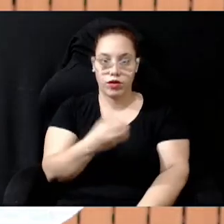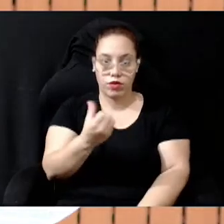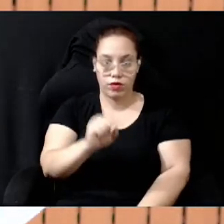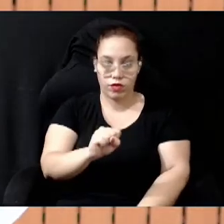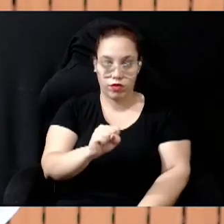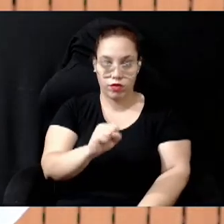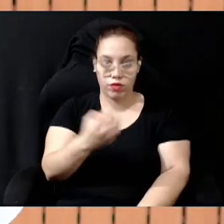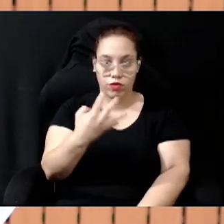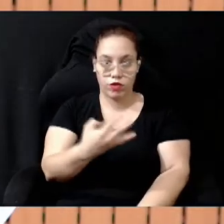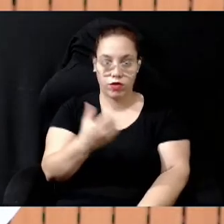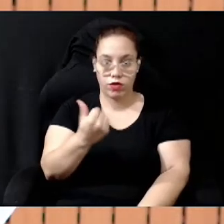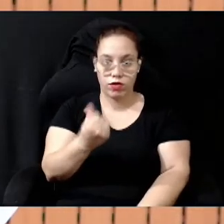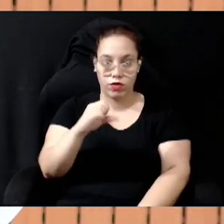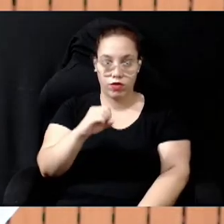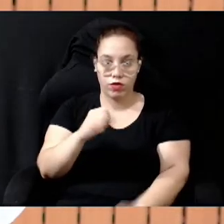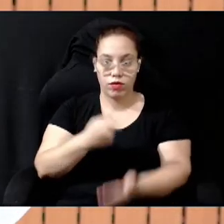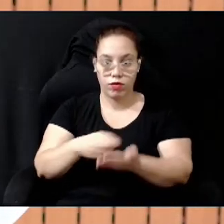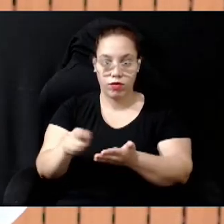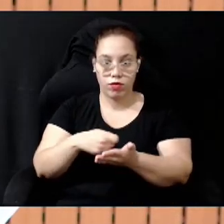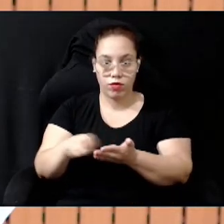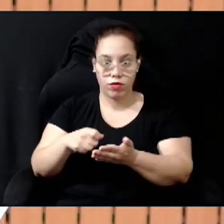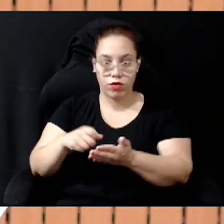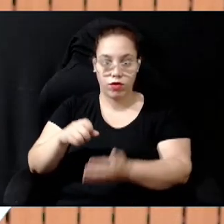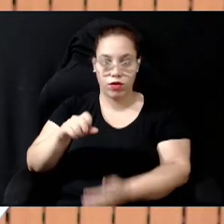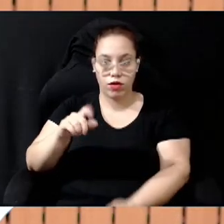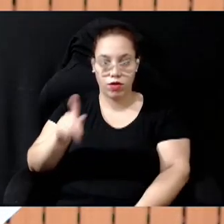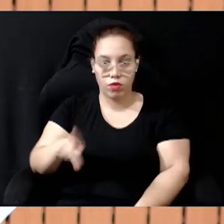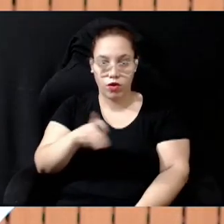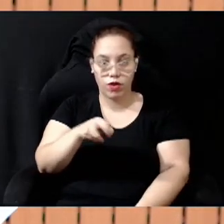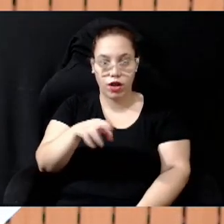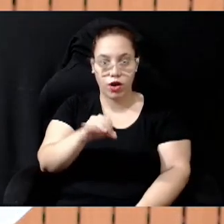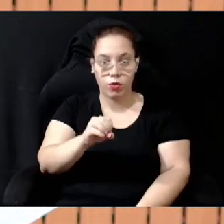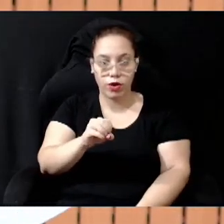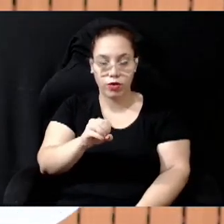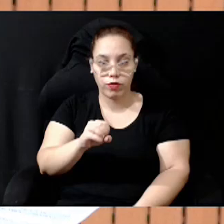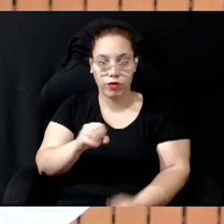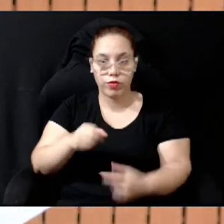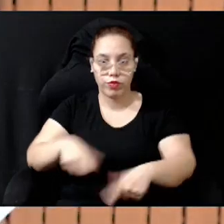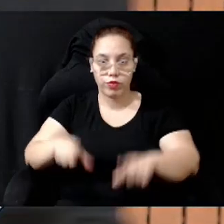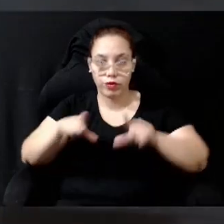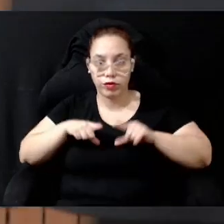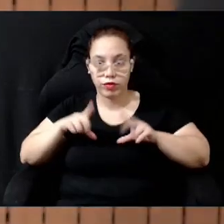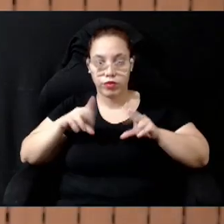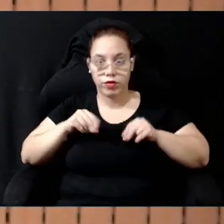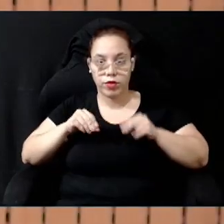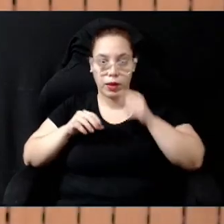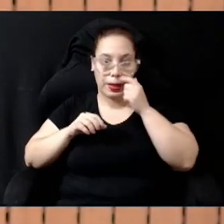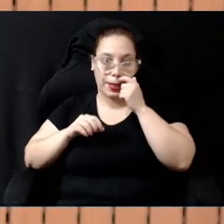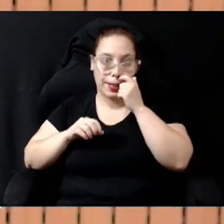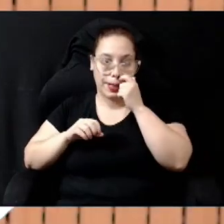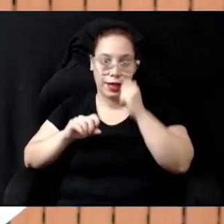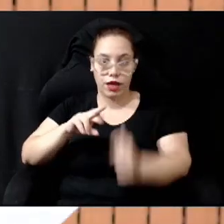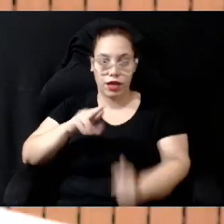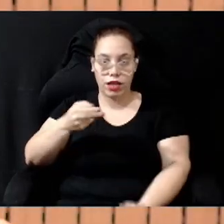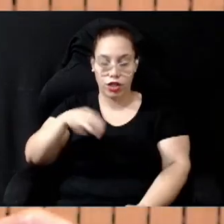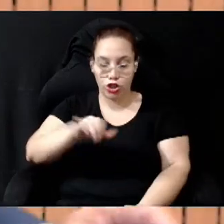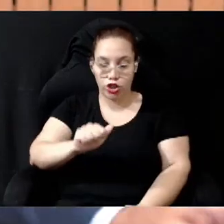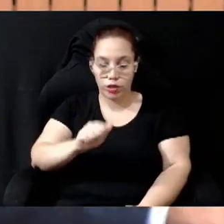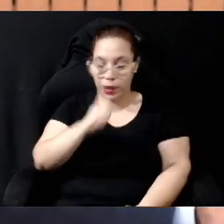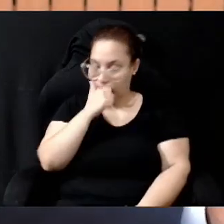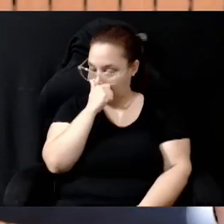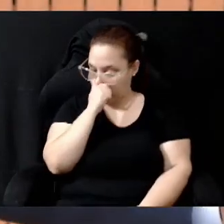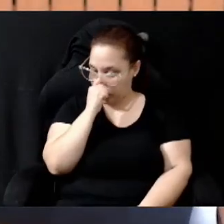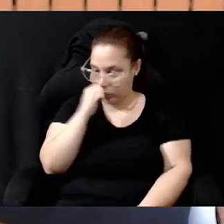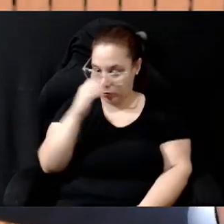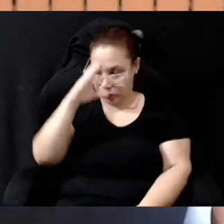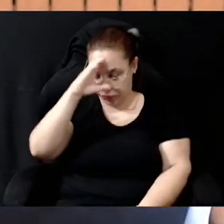238410, de autoria do professor Alberto, que concede título de cidadã campineira a Regina Elizabeth de Araújo